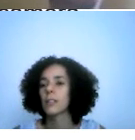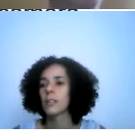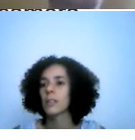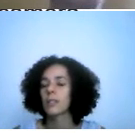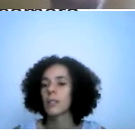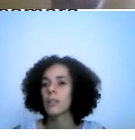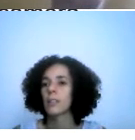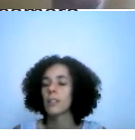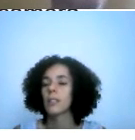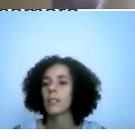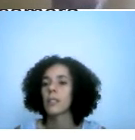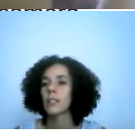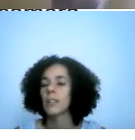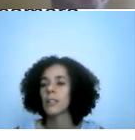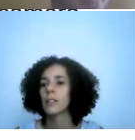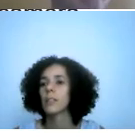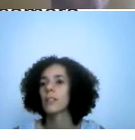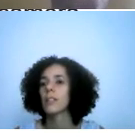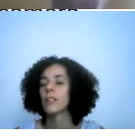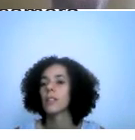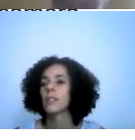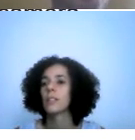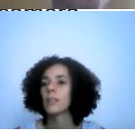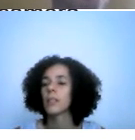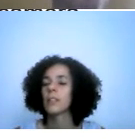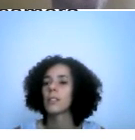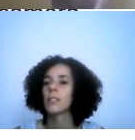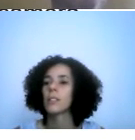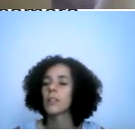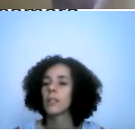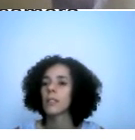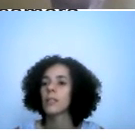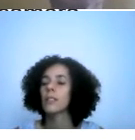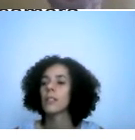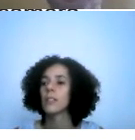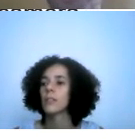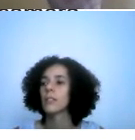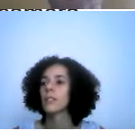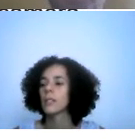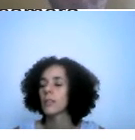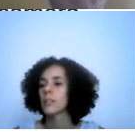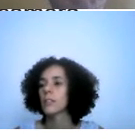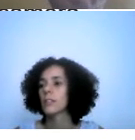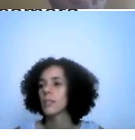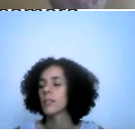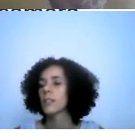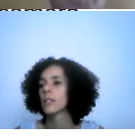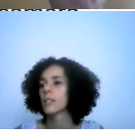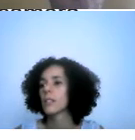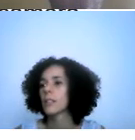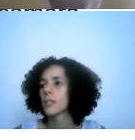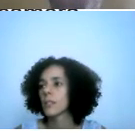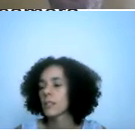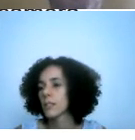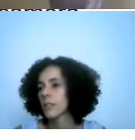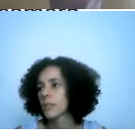mais. E aí a gente tem 48 animais e 25 plantas exóticas invasoras aqui no estado. Então,